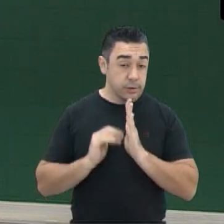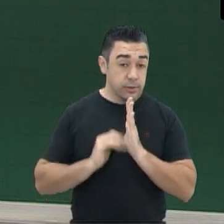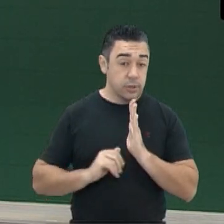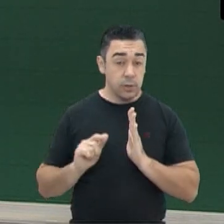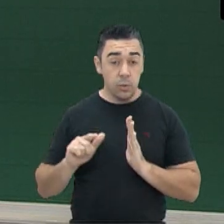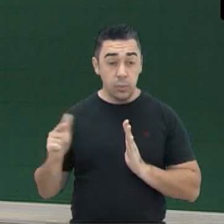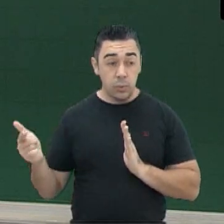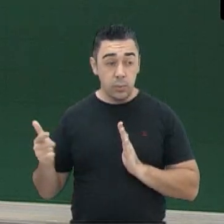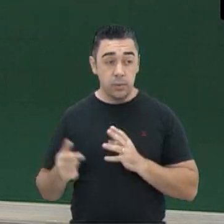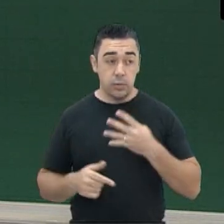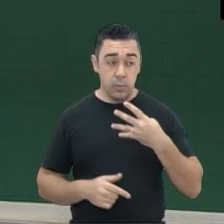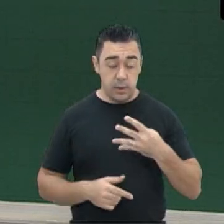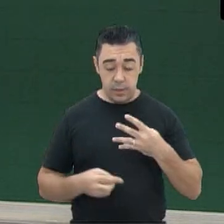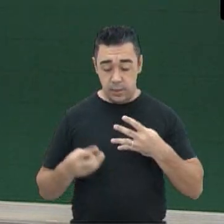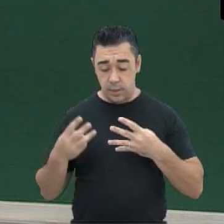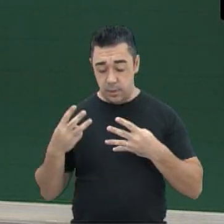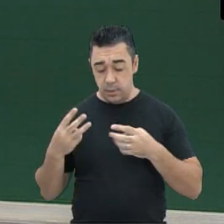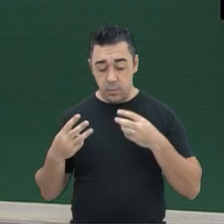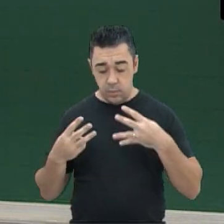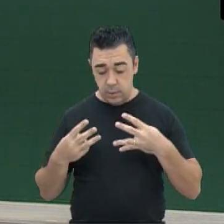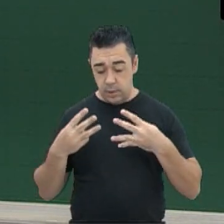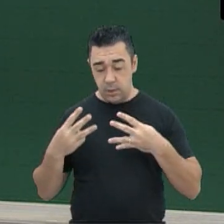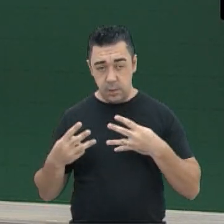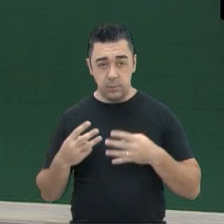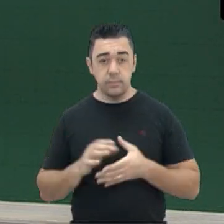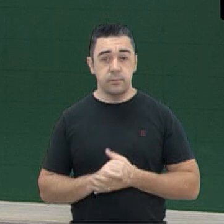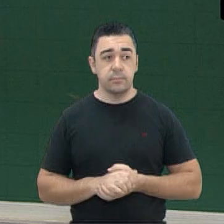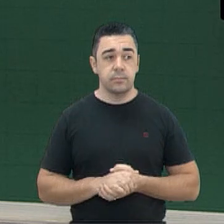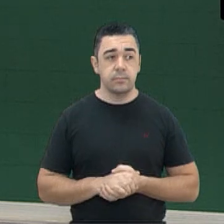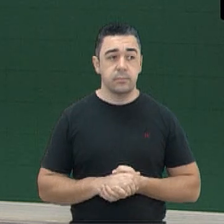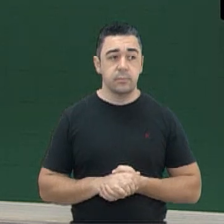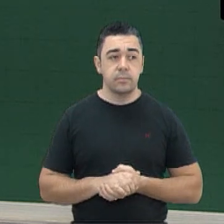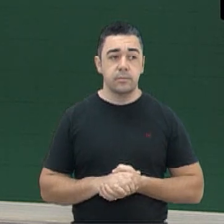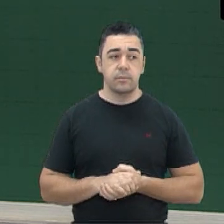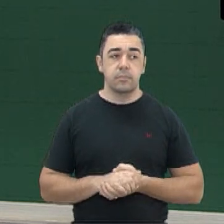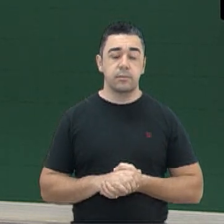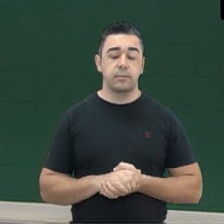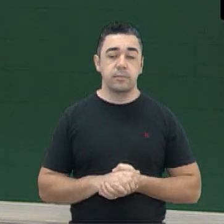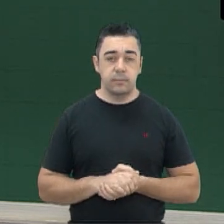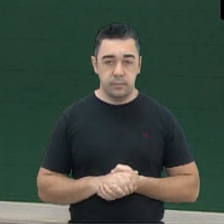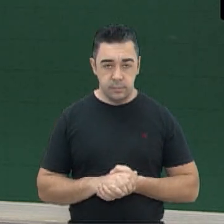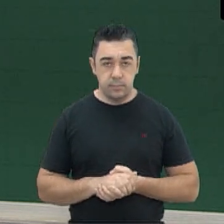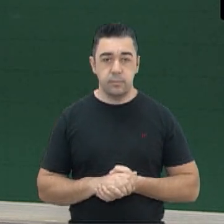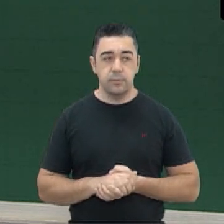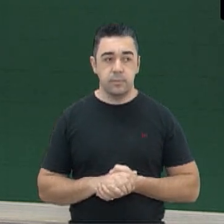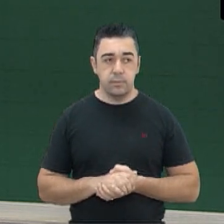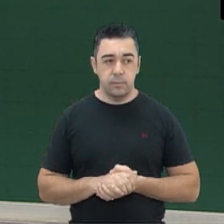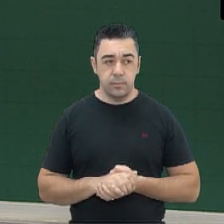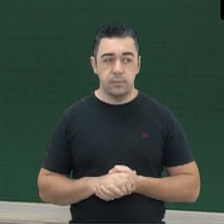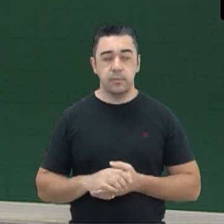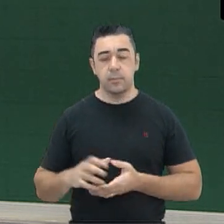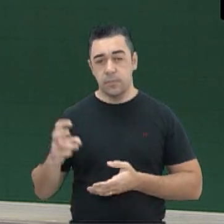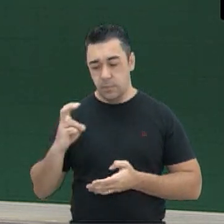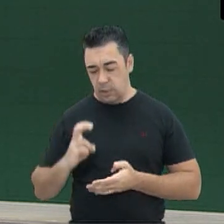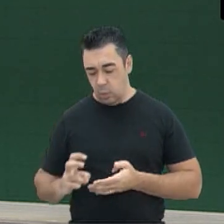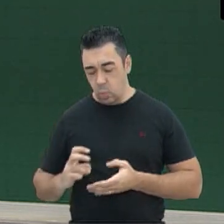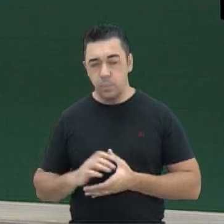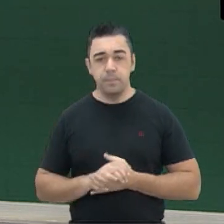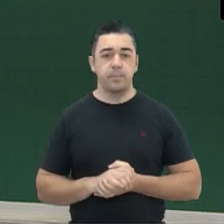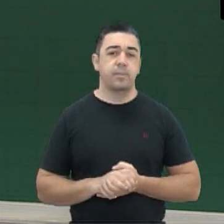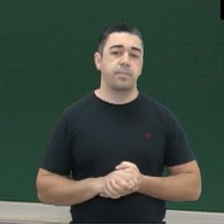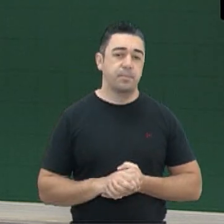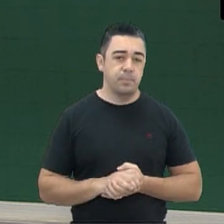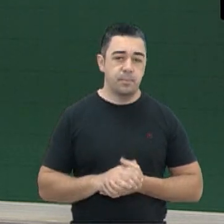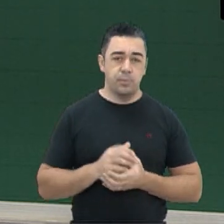que é o 43. Depois do 41, o próximo ímpar é o 43. 8 menos 3 fica